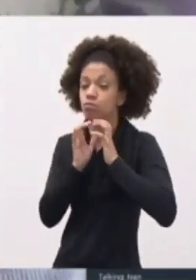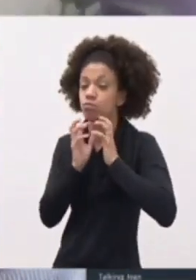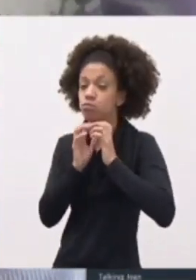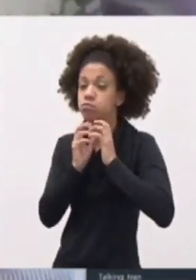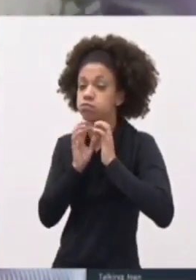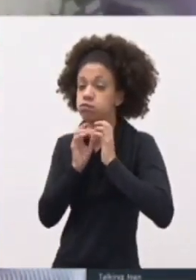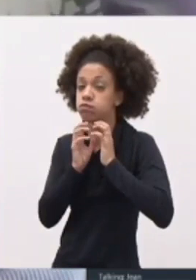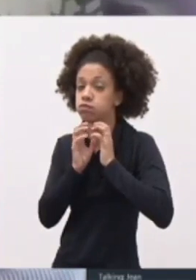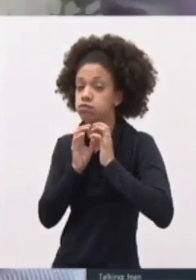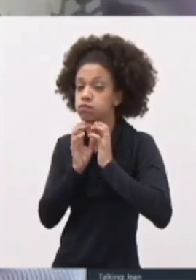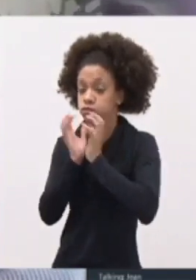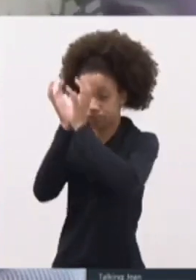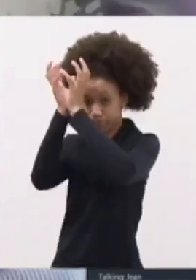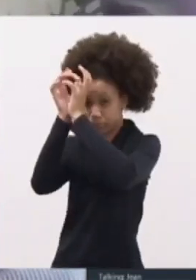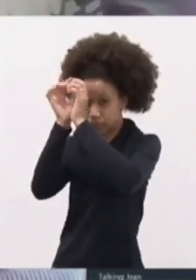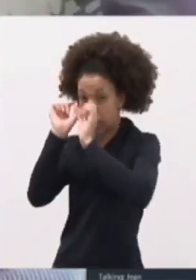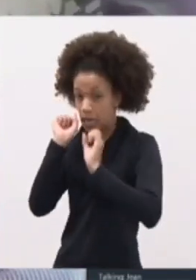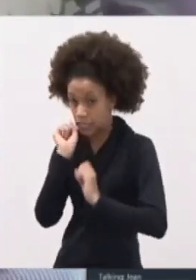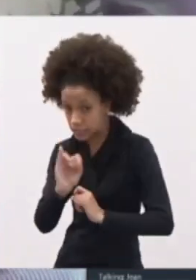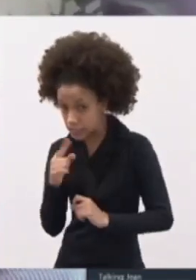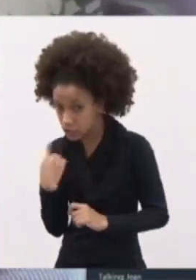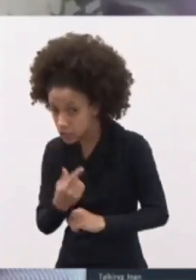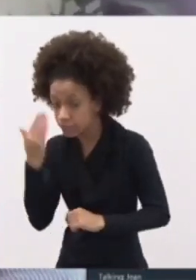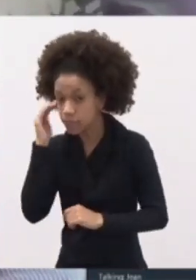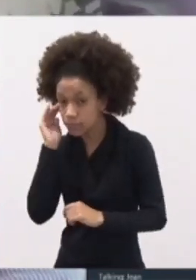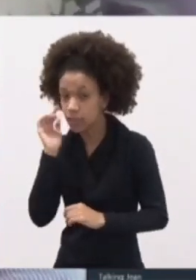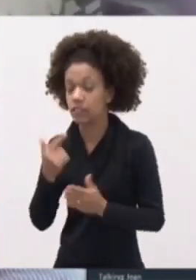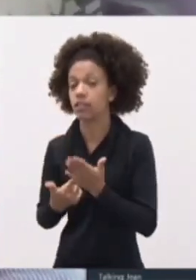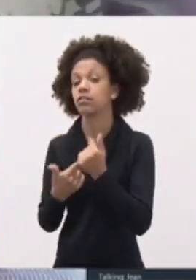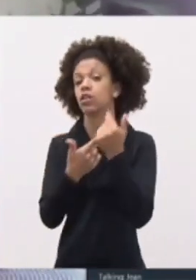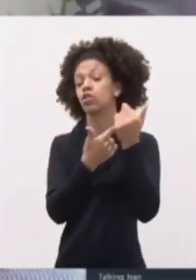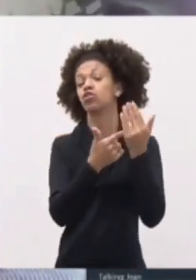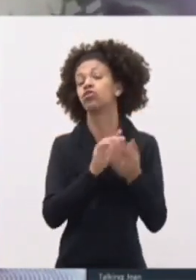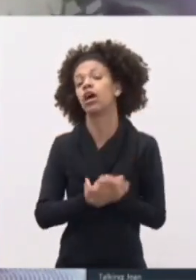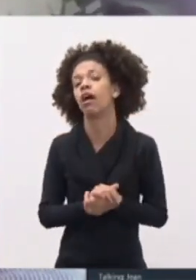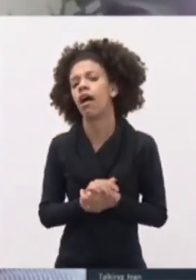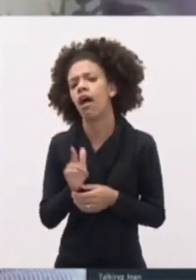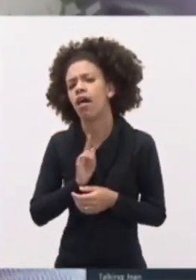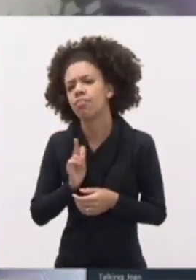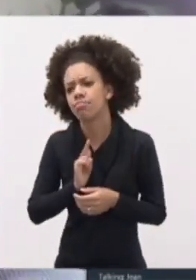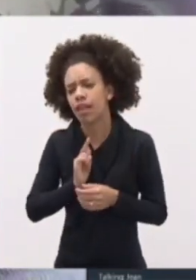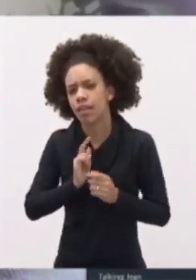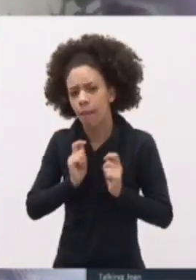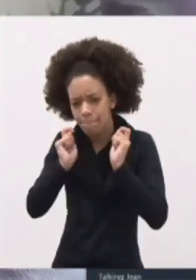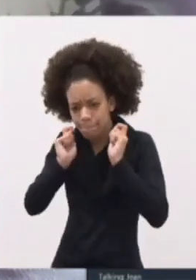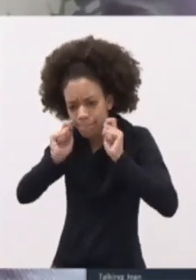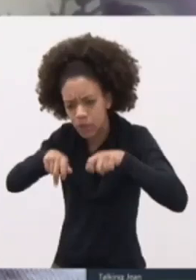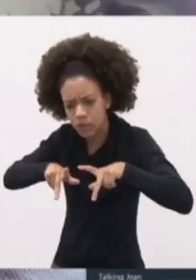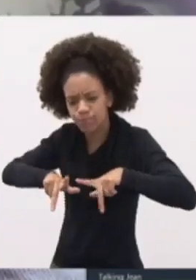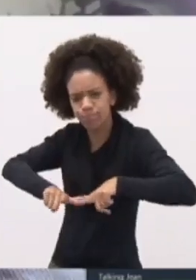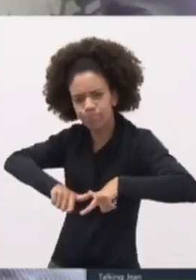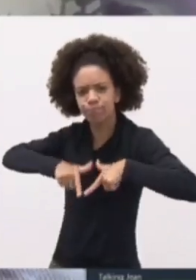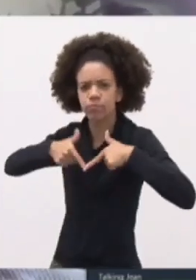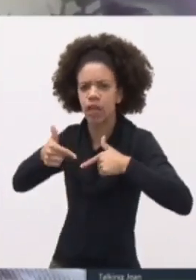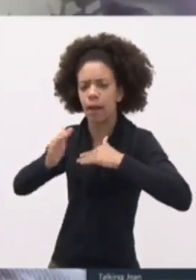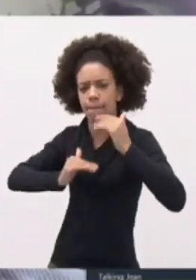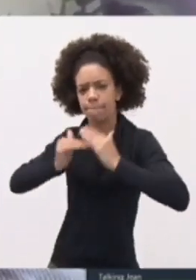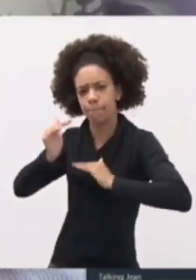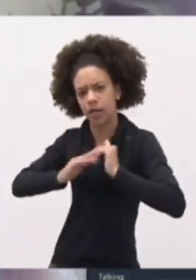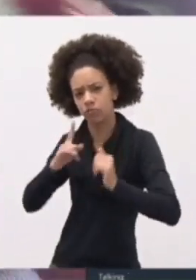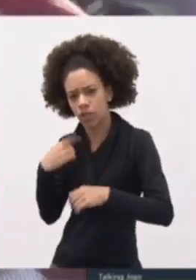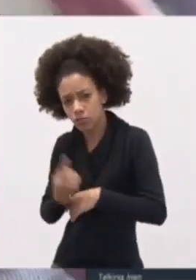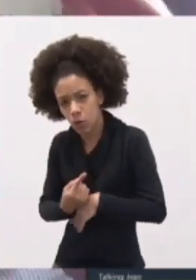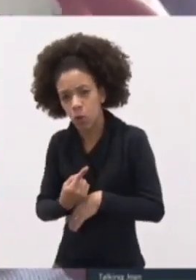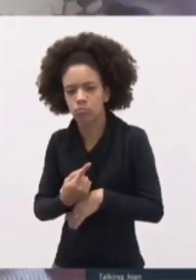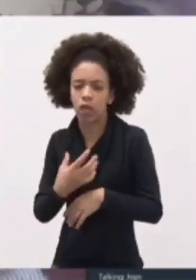gente entender que a tecnologia, ela tende a potencializar as nossas habilidades, né?